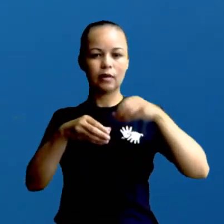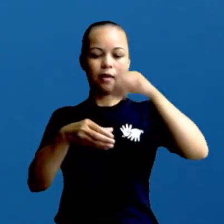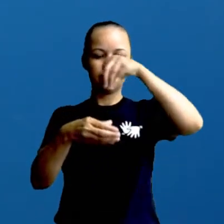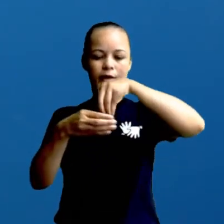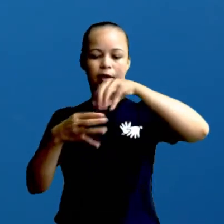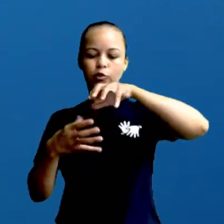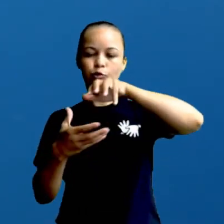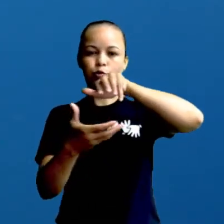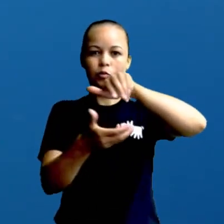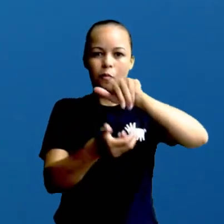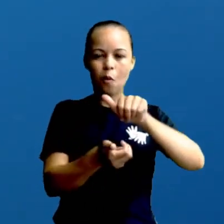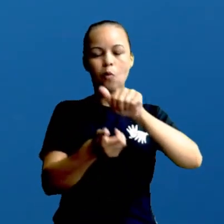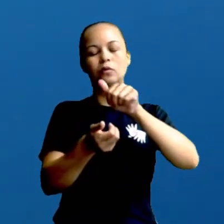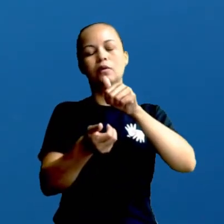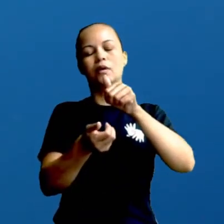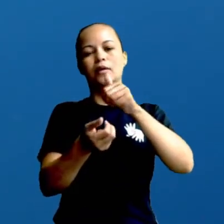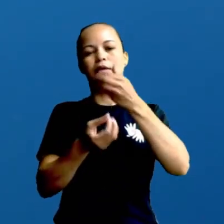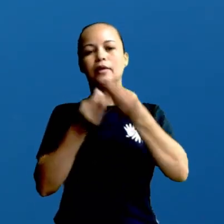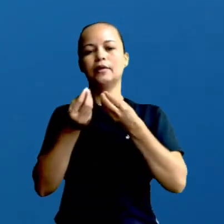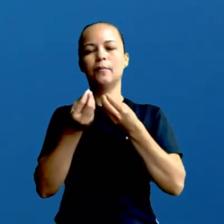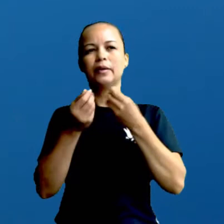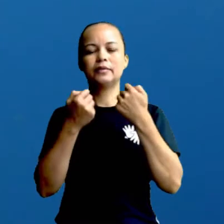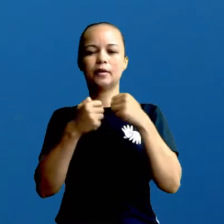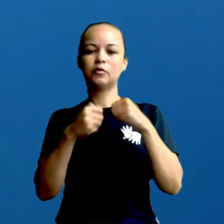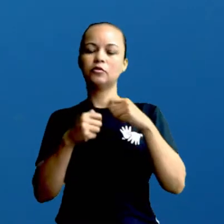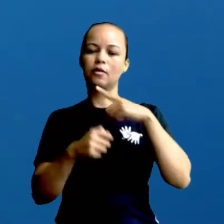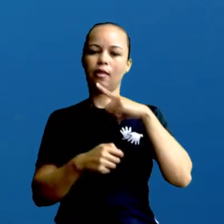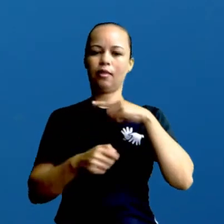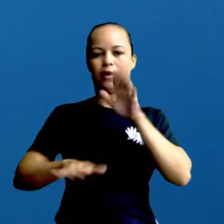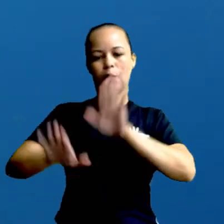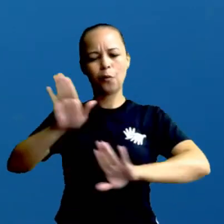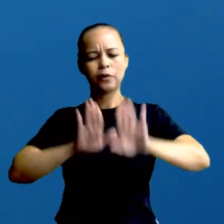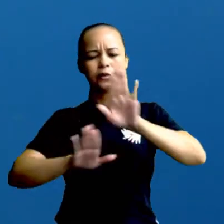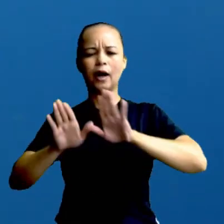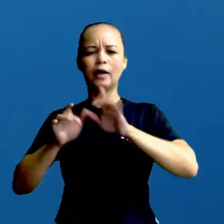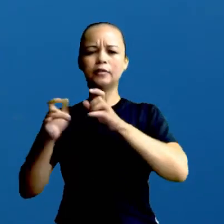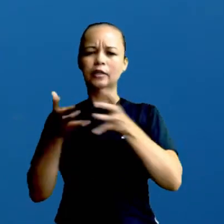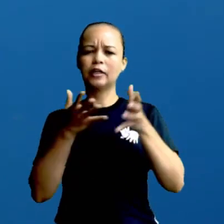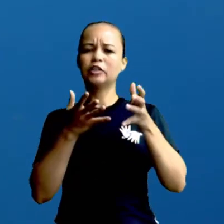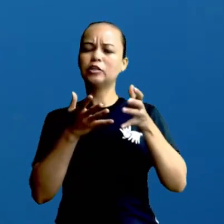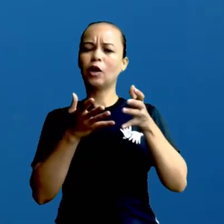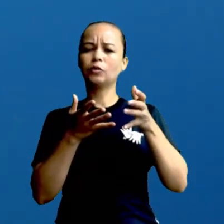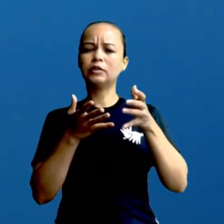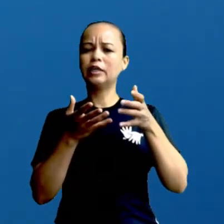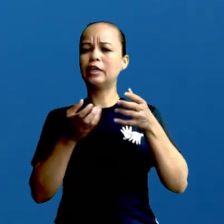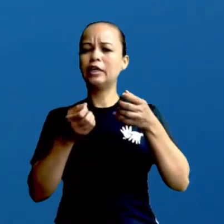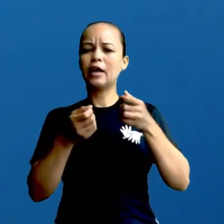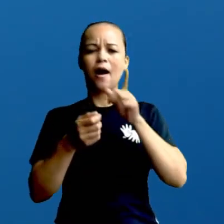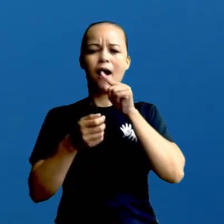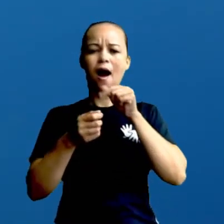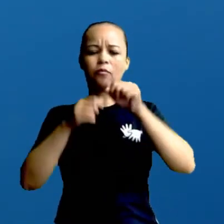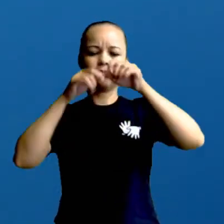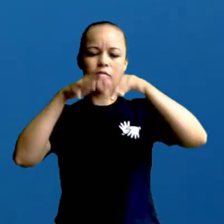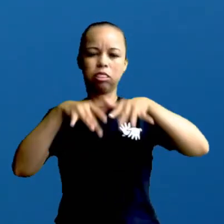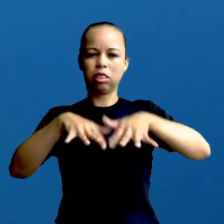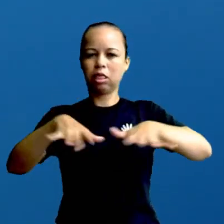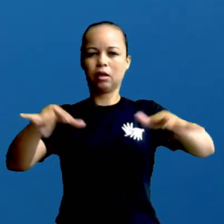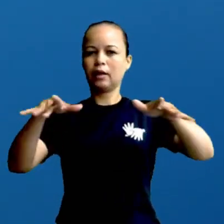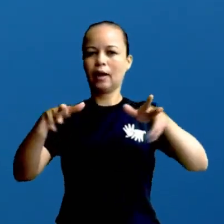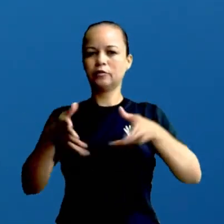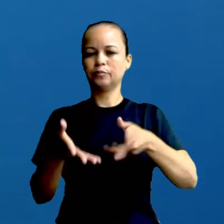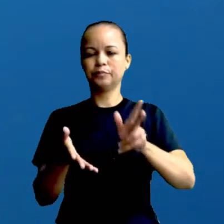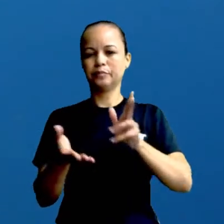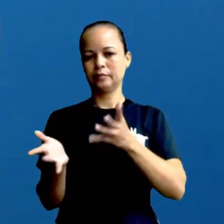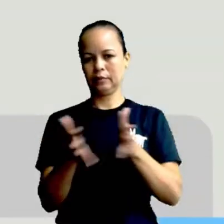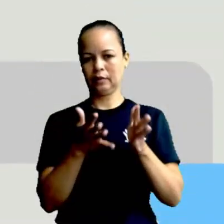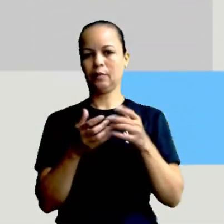planeta e como a gente também tem que ter cuidado, né, para a questão dos desperdícios que a gente pode ter aí com a água.